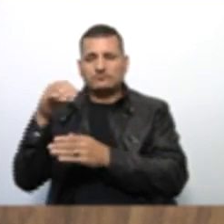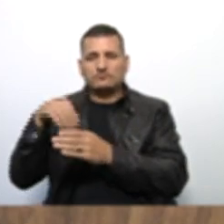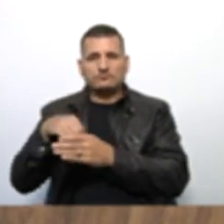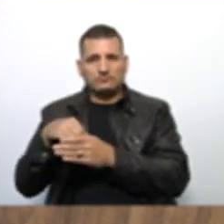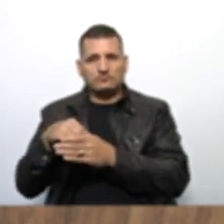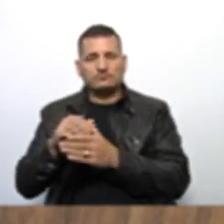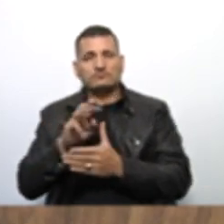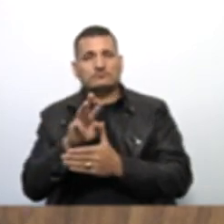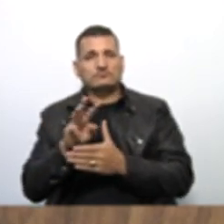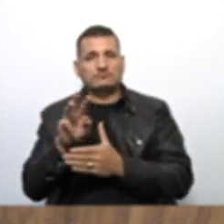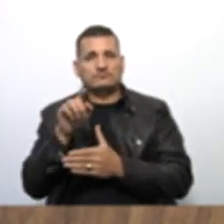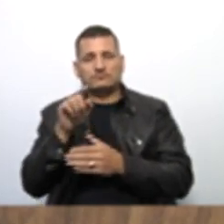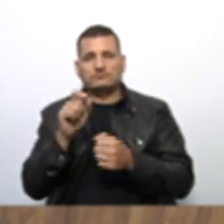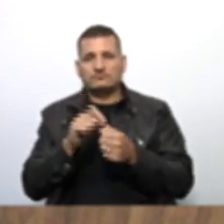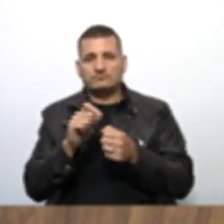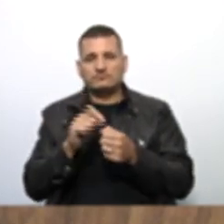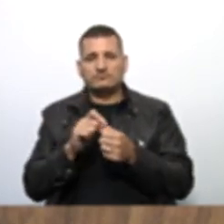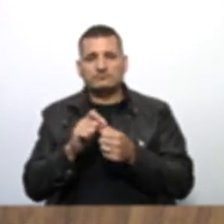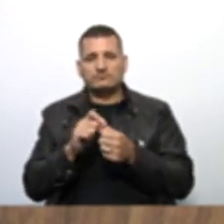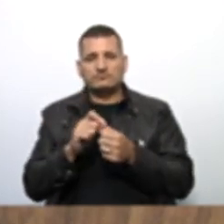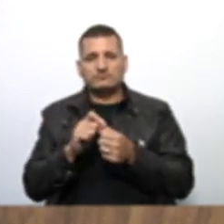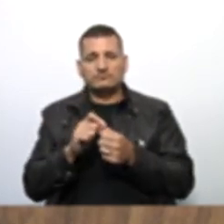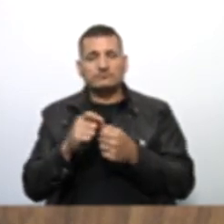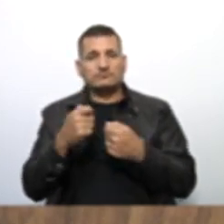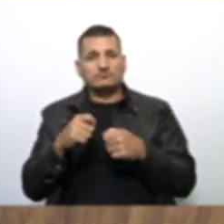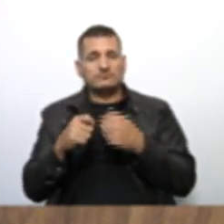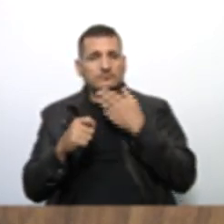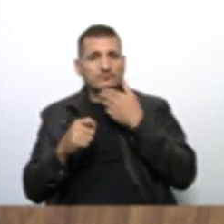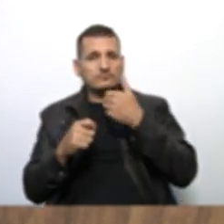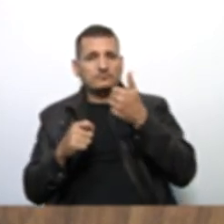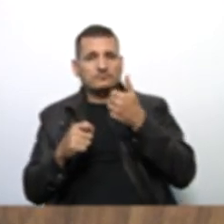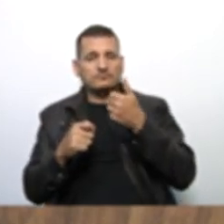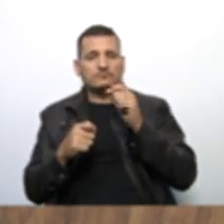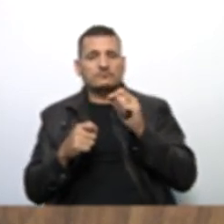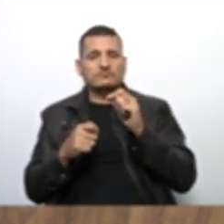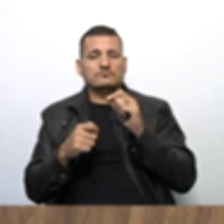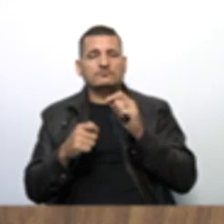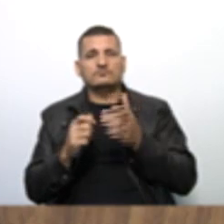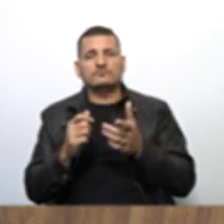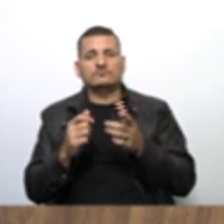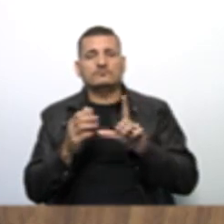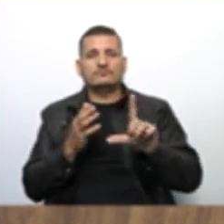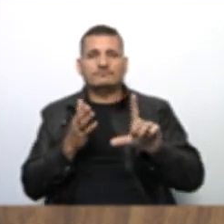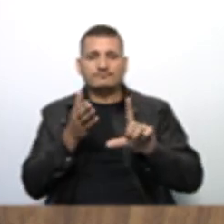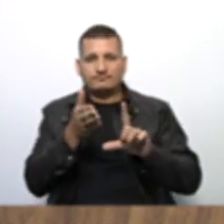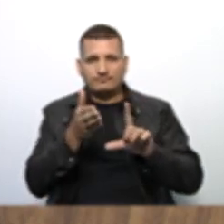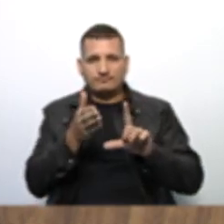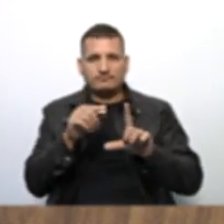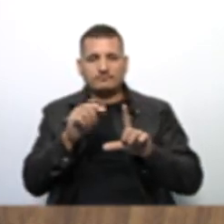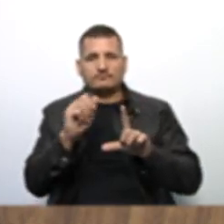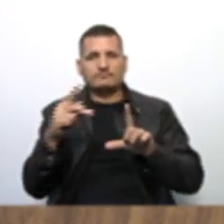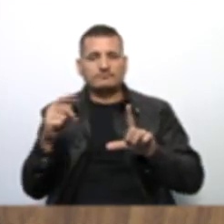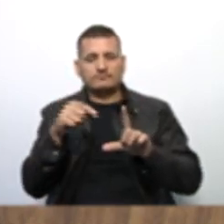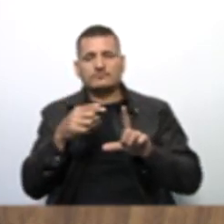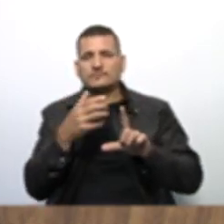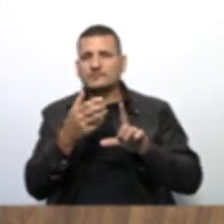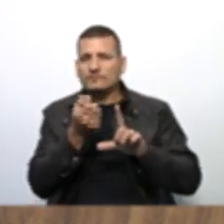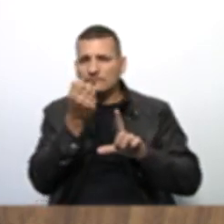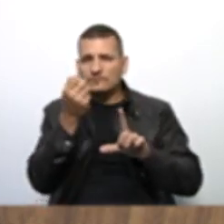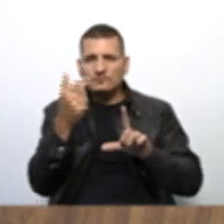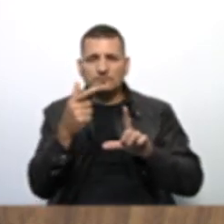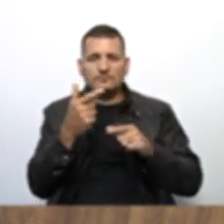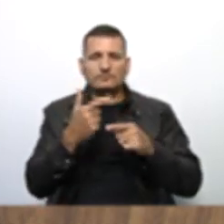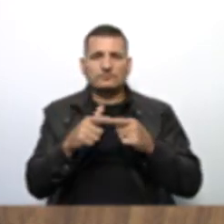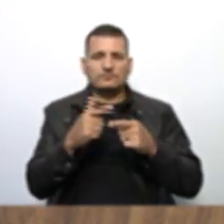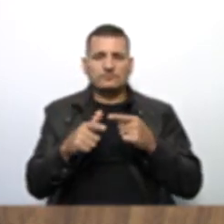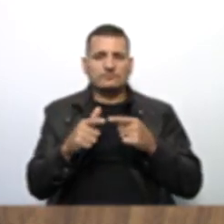ao site que você fez. Então precisa melhorar lá o back-end de uma aplicação, não está salvando, deu algum problema, se